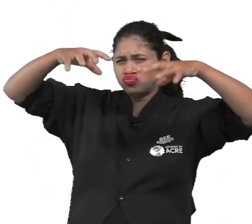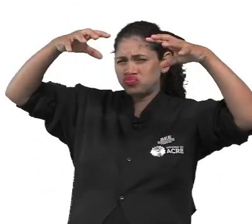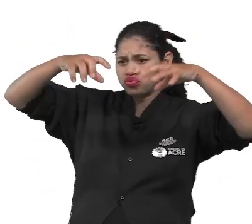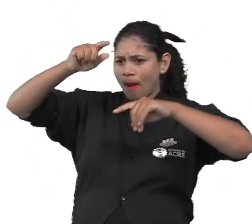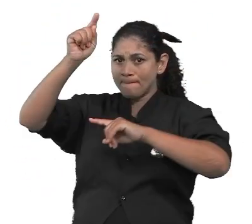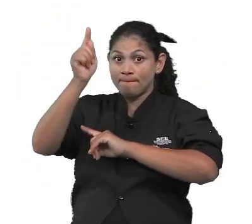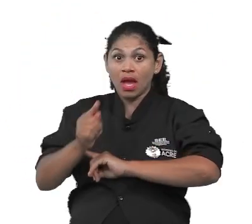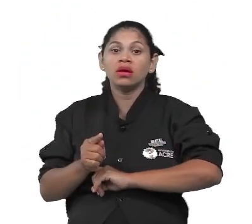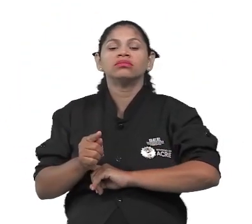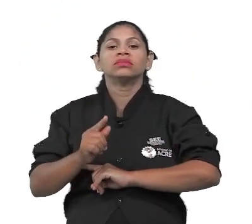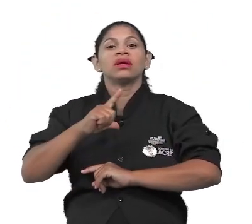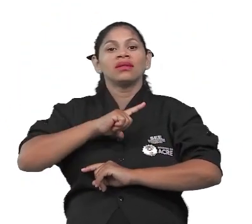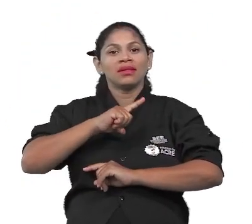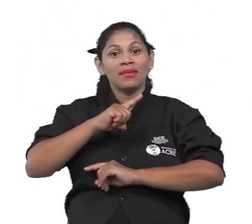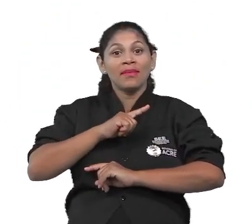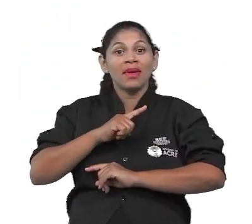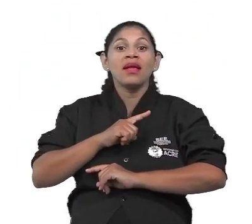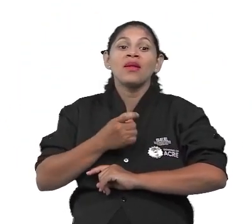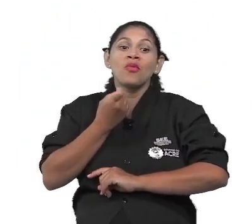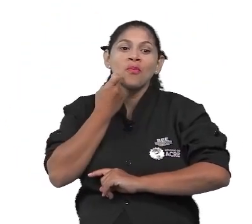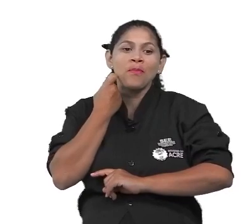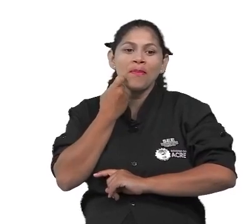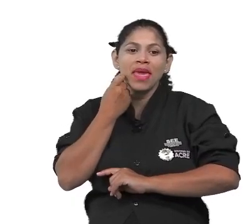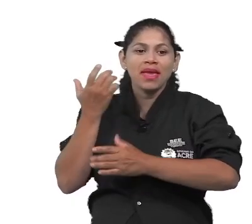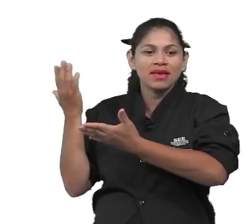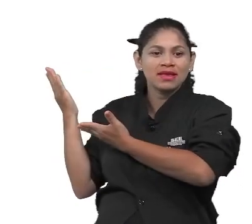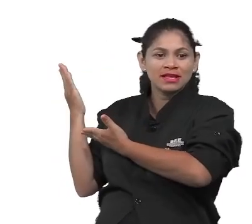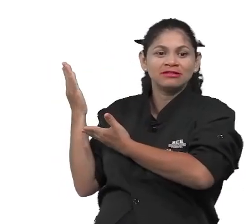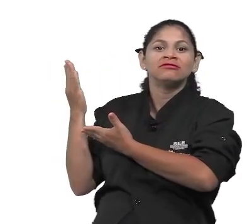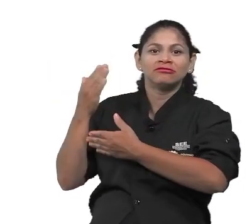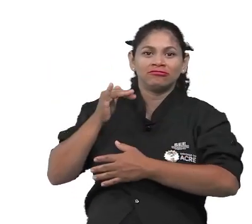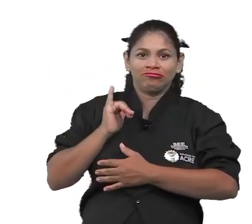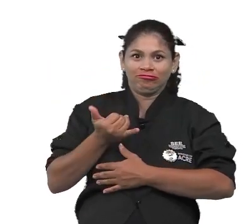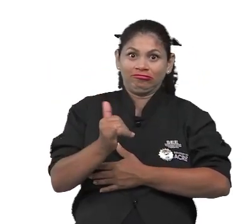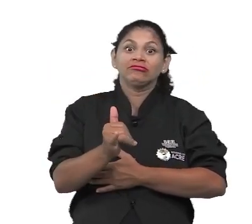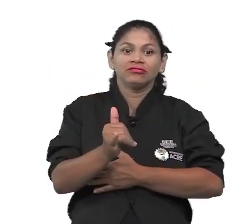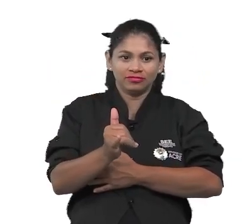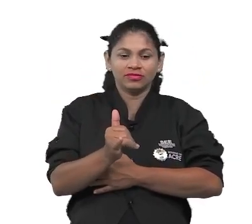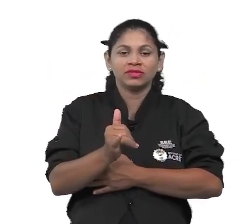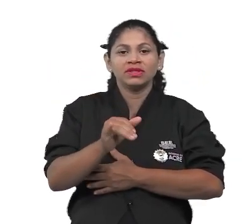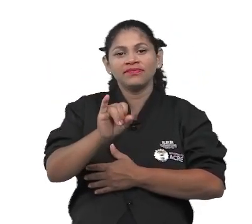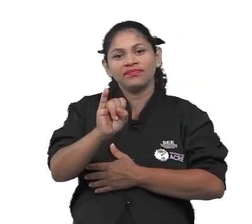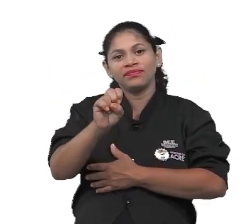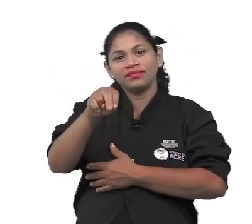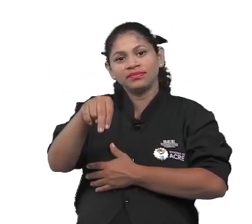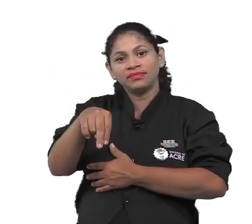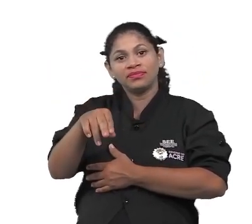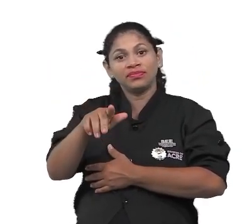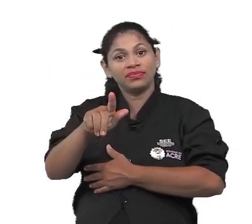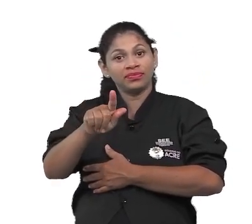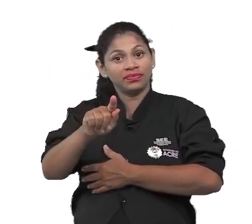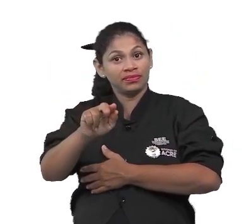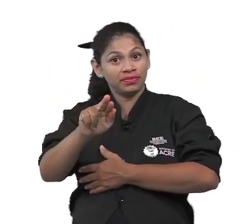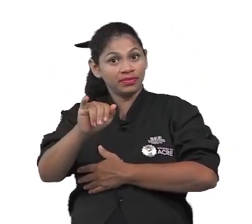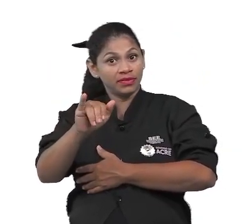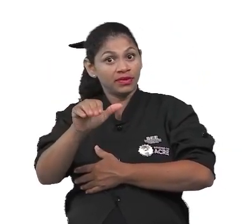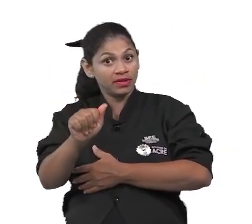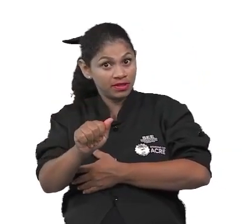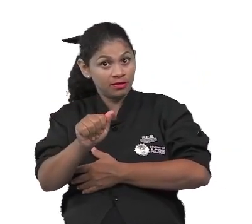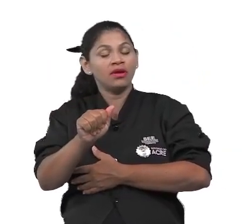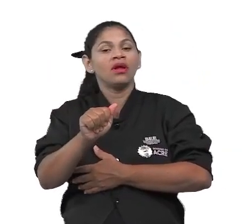tem um peixe elétrico, né? É a enguia. Então, esse animal também, né, ele tem a capacidade ali, ó,